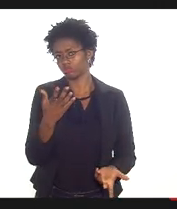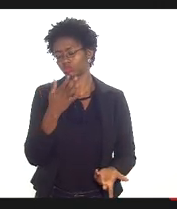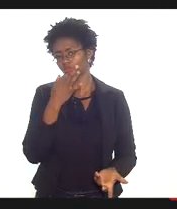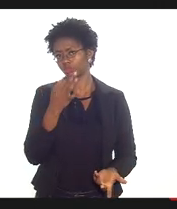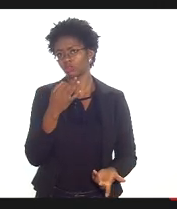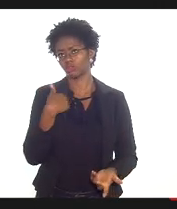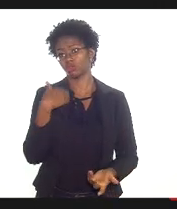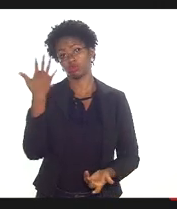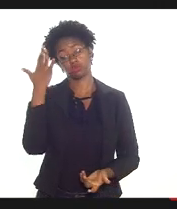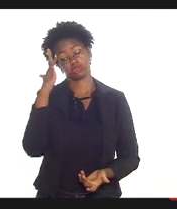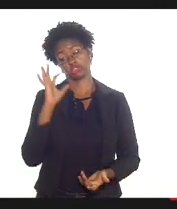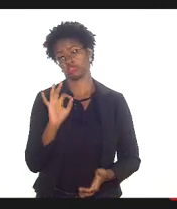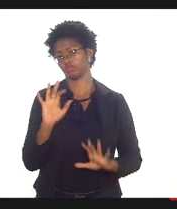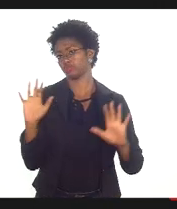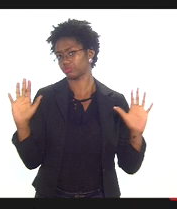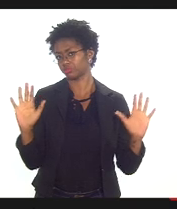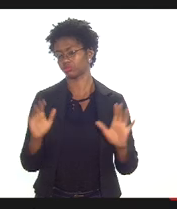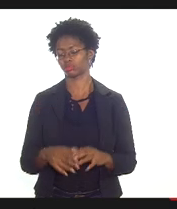fui capaz de tirar.